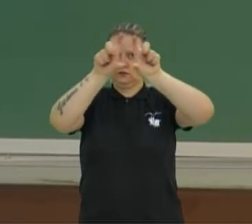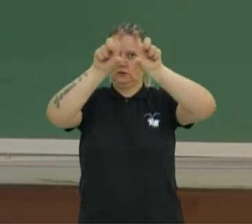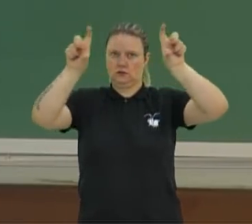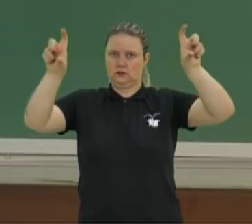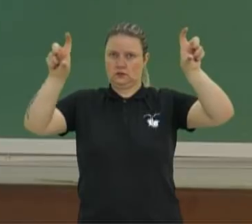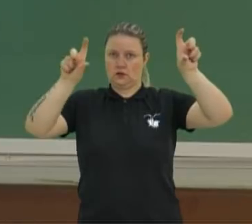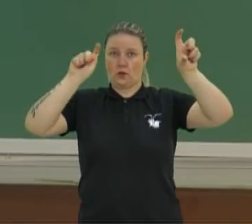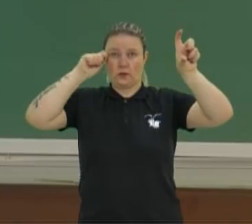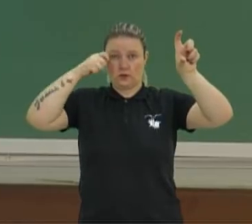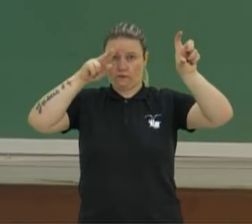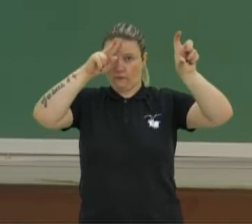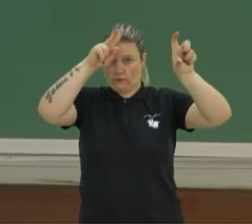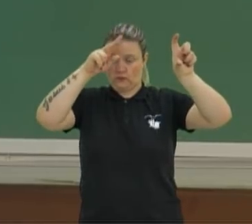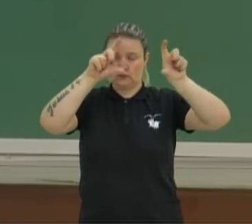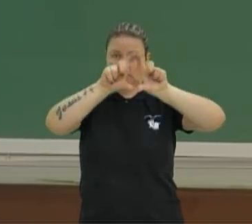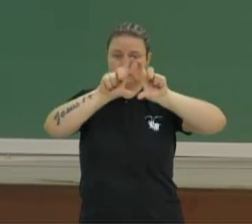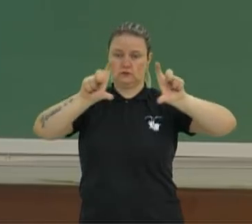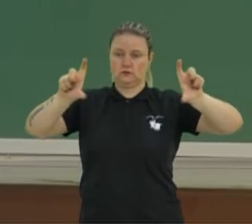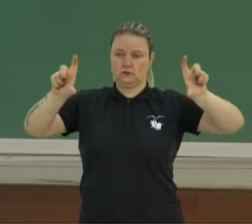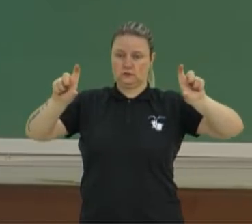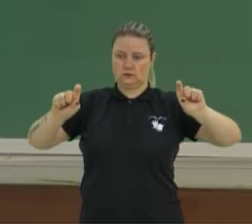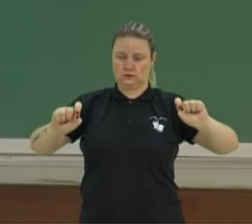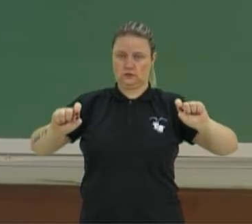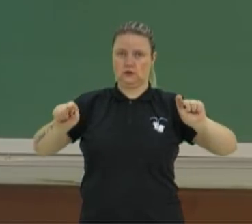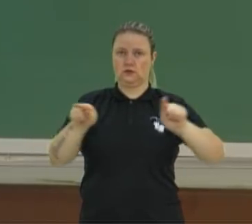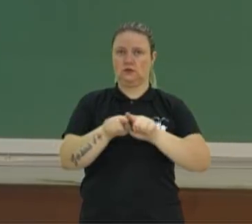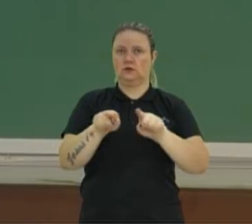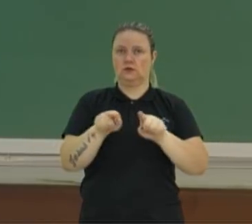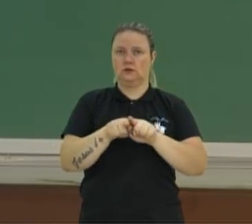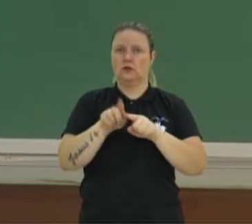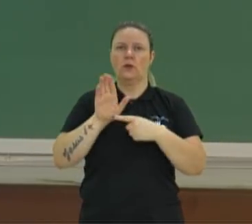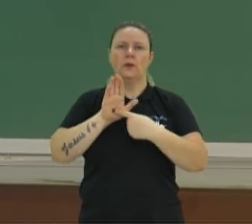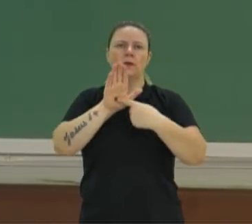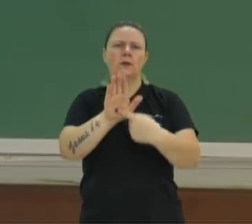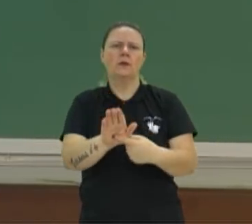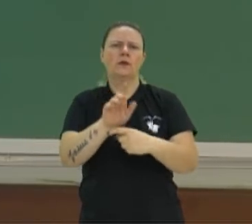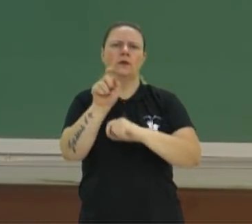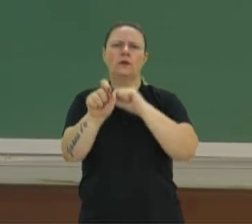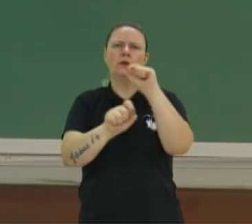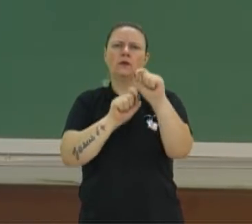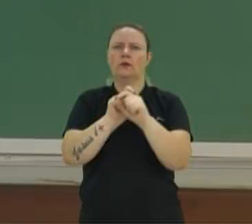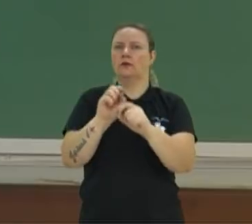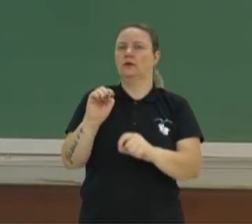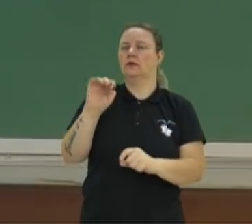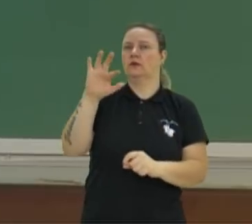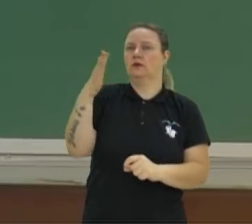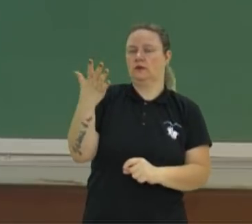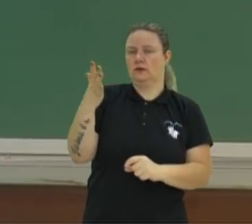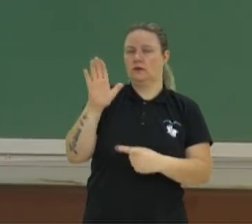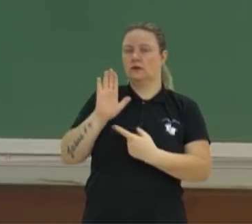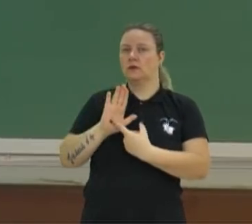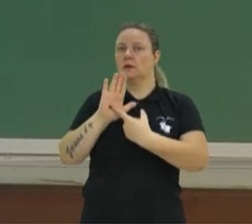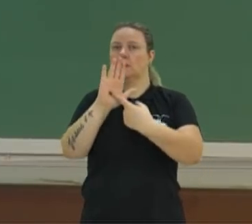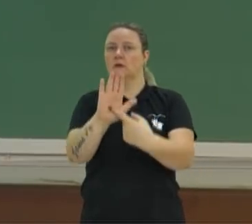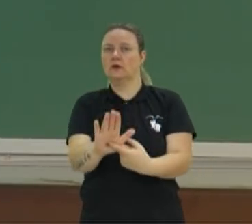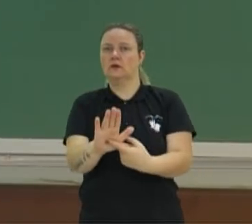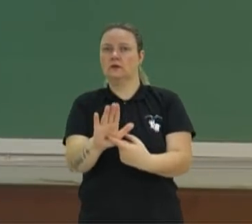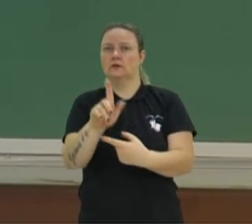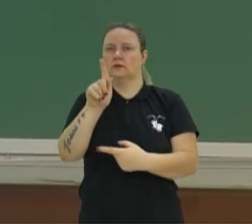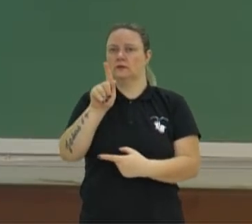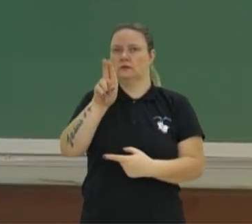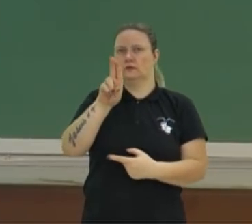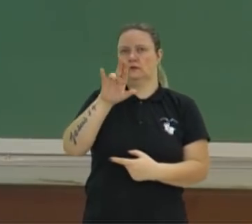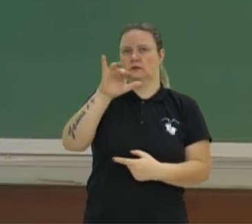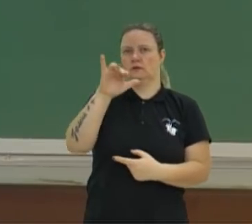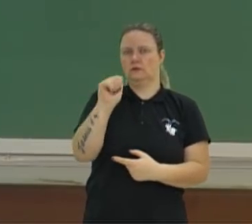você reparar, nós temos aqui o um indicativo já do fato a ser noticiado, que é a apresentação de um